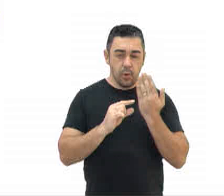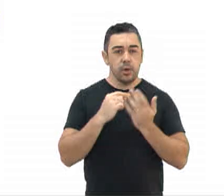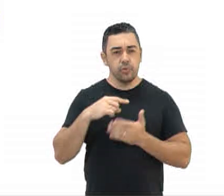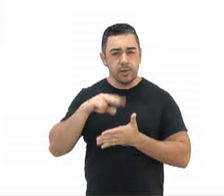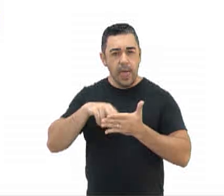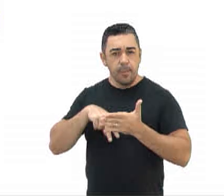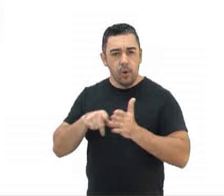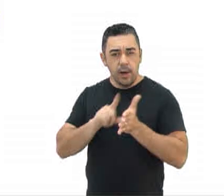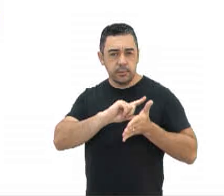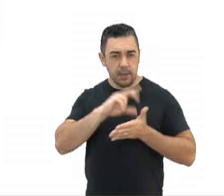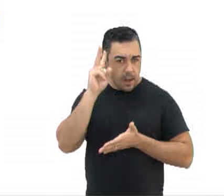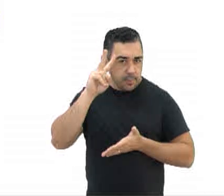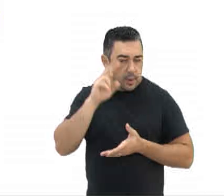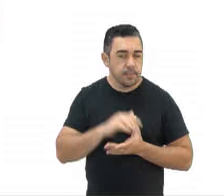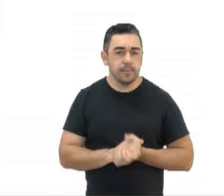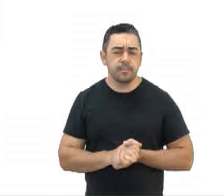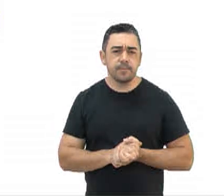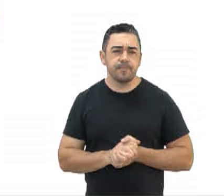lemos no início da aula.